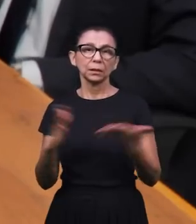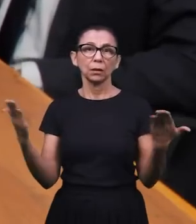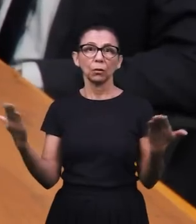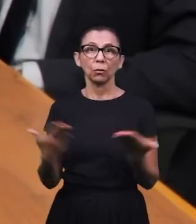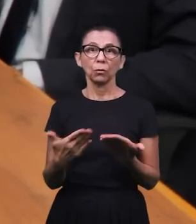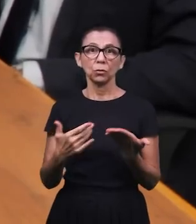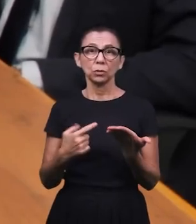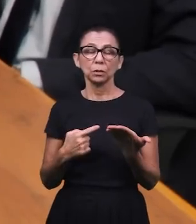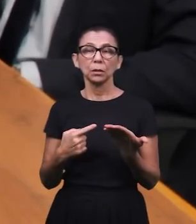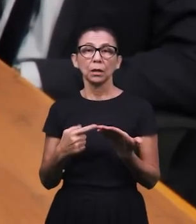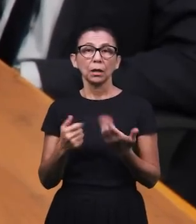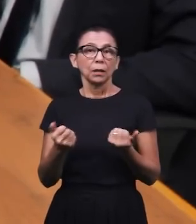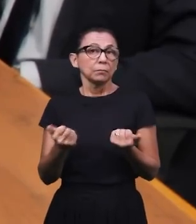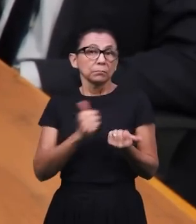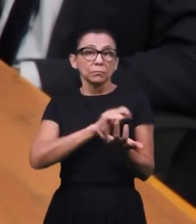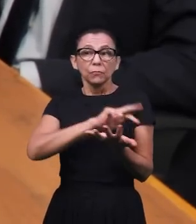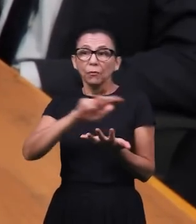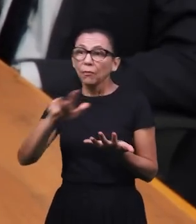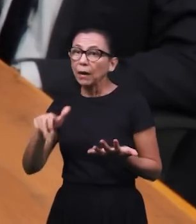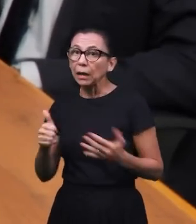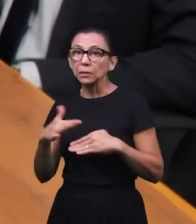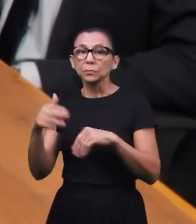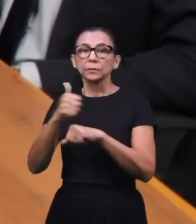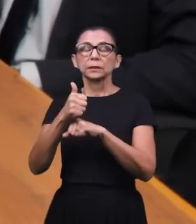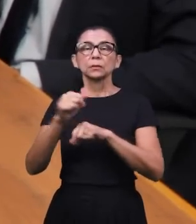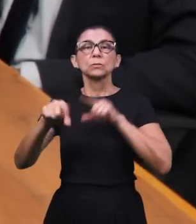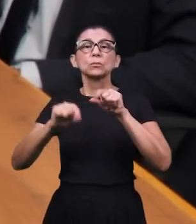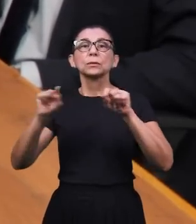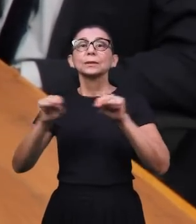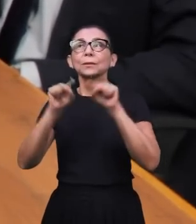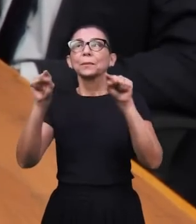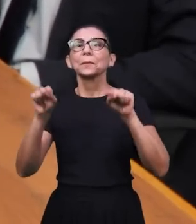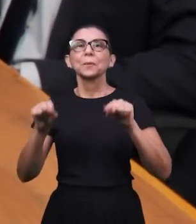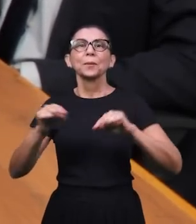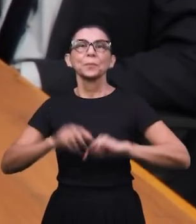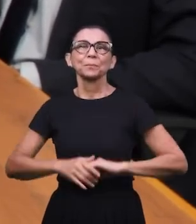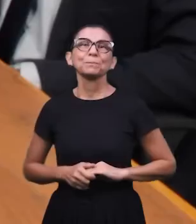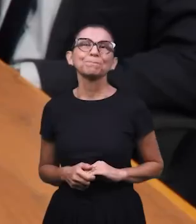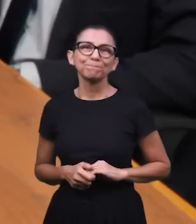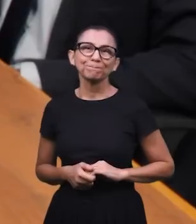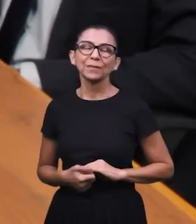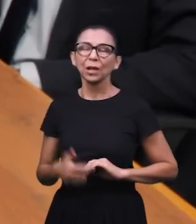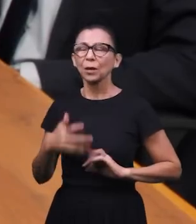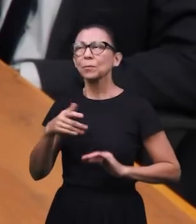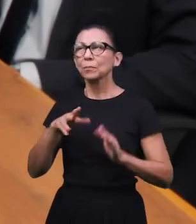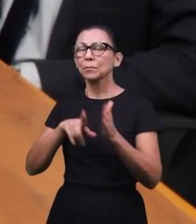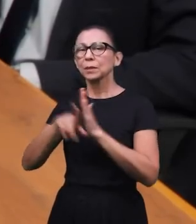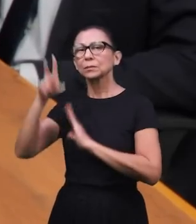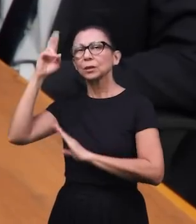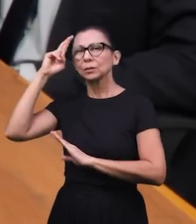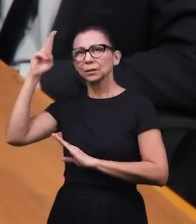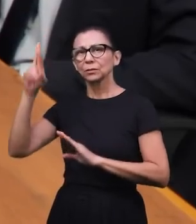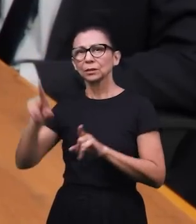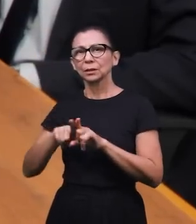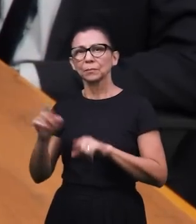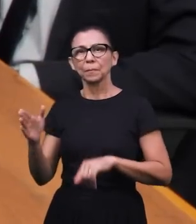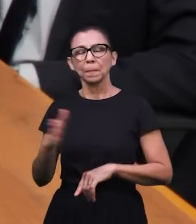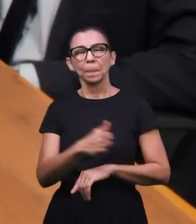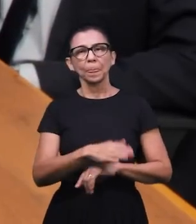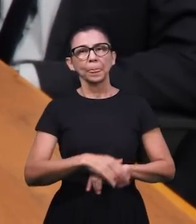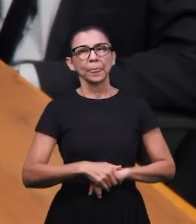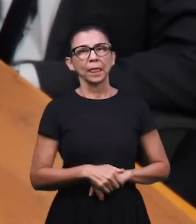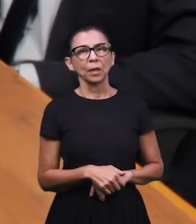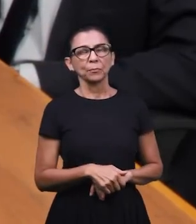Senhor também, não é isso? Senhor, pedir para consultar o Senhor, busca o Senhor por uma direção. É interessante, por exemplo, o meu filho queria fazer, esse que